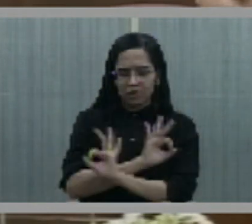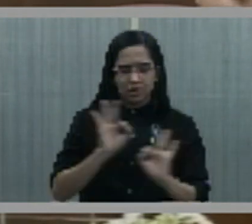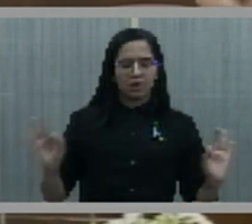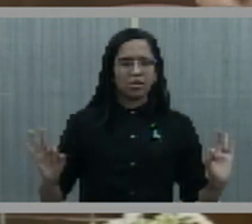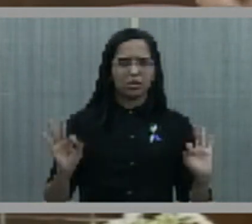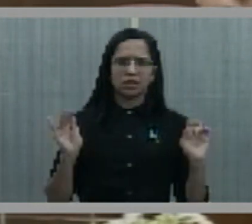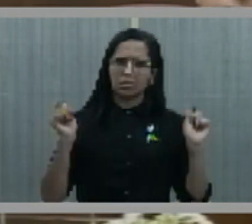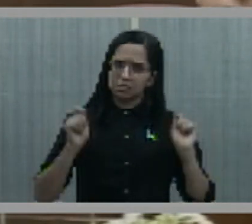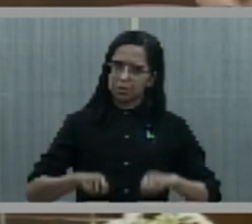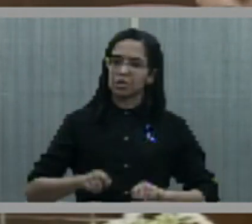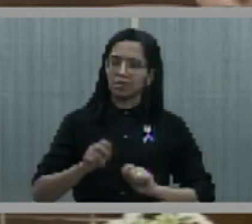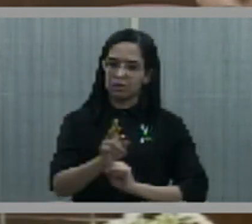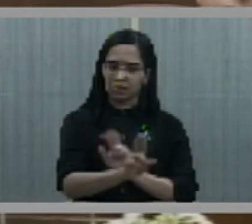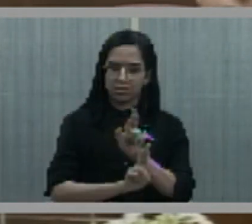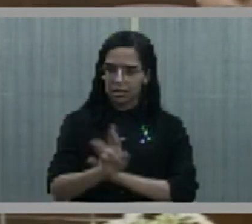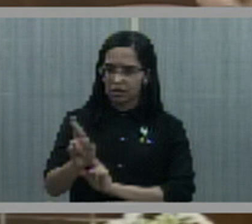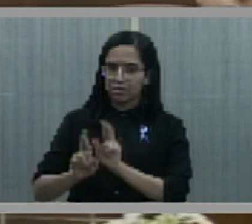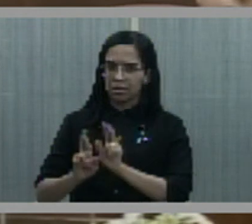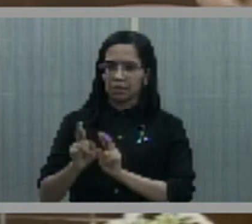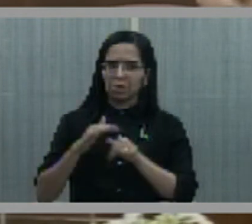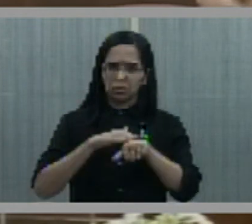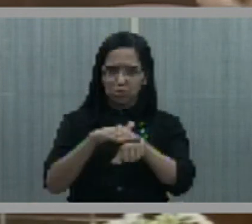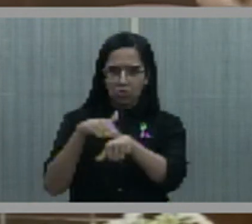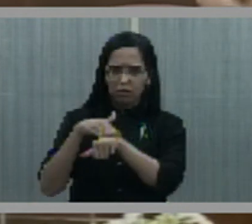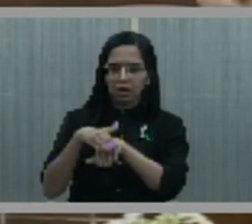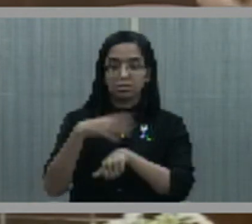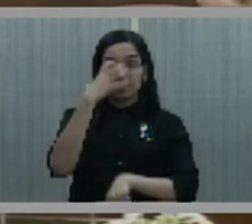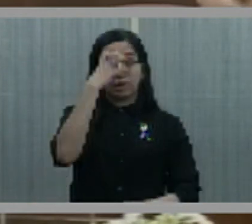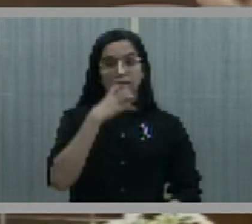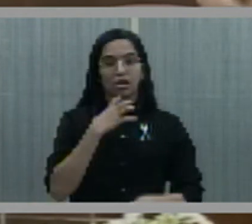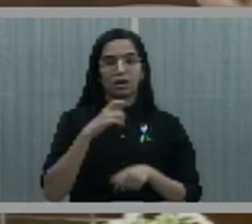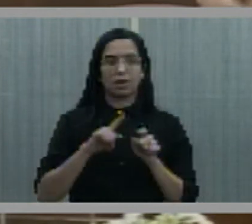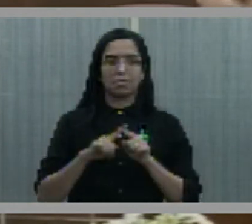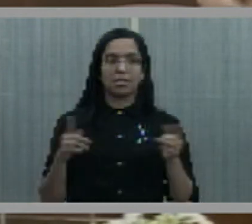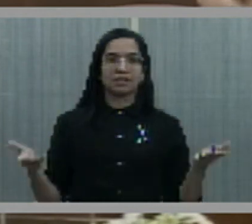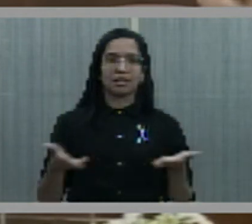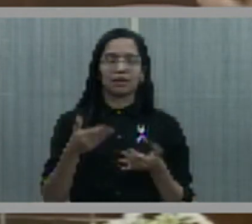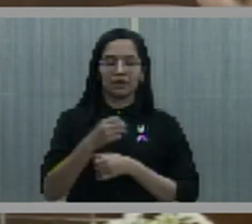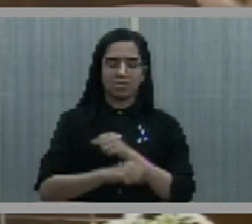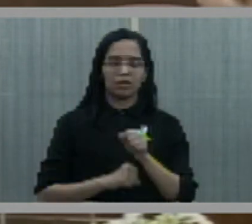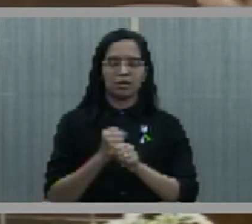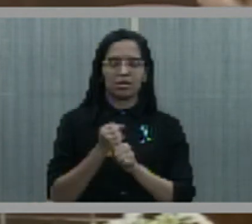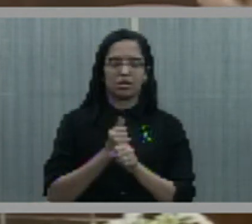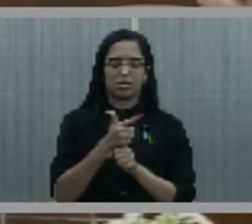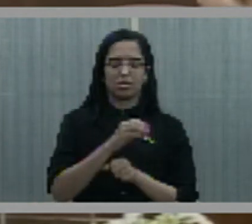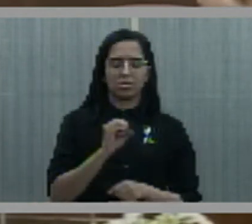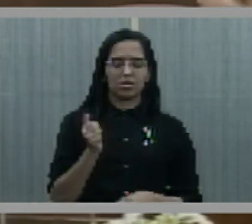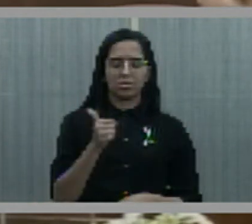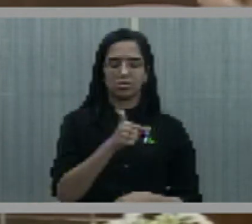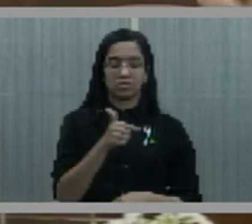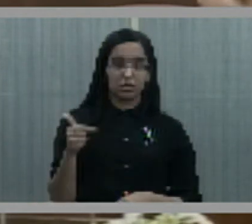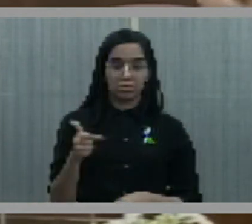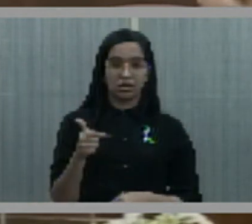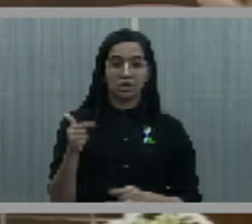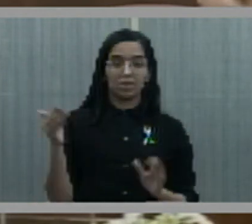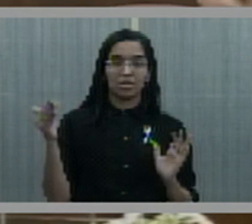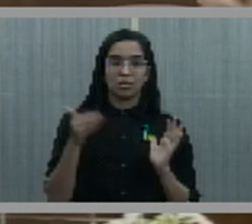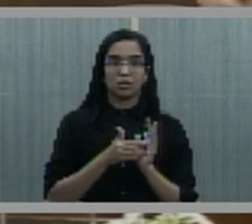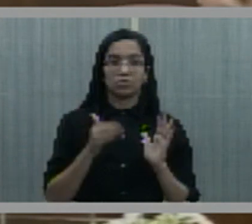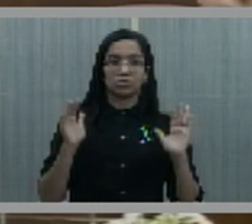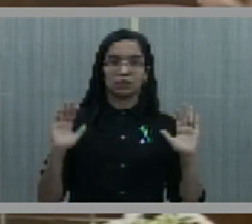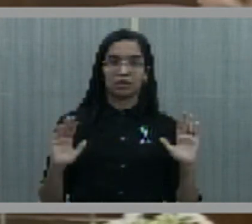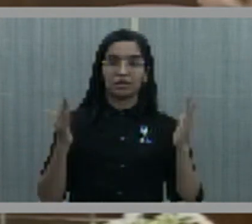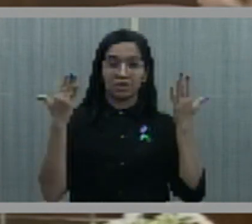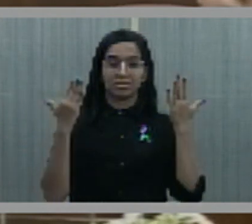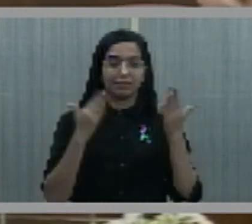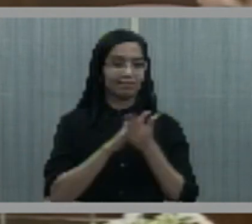sérios diálogos, né? Mas, infelizmente, estamos em 2022 e, nesta última festa, nada